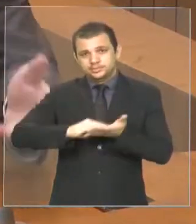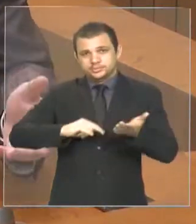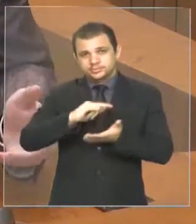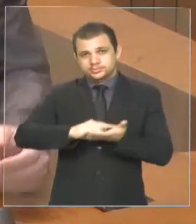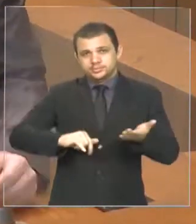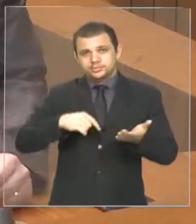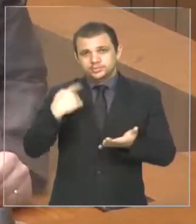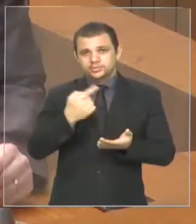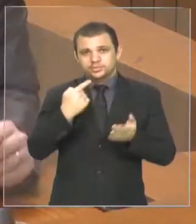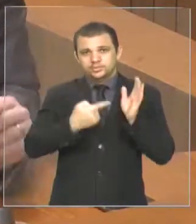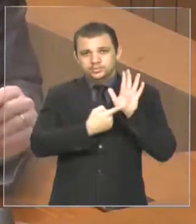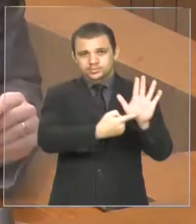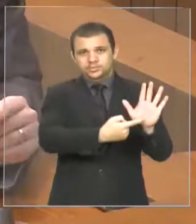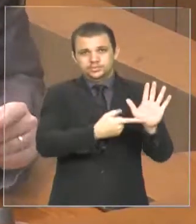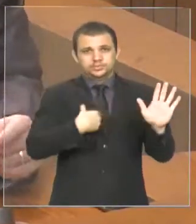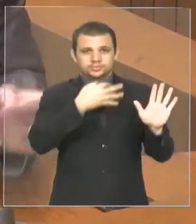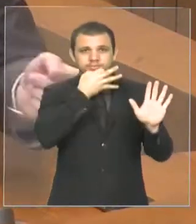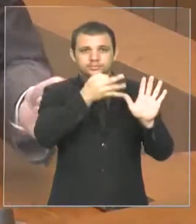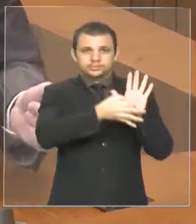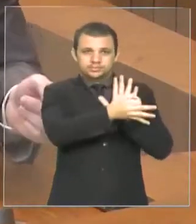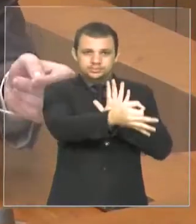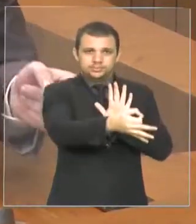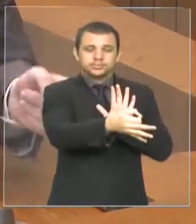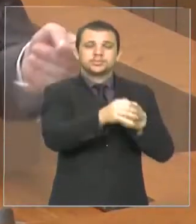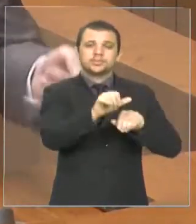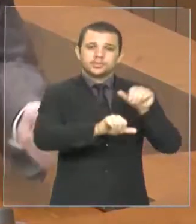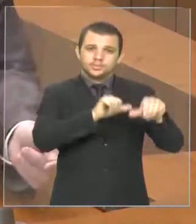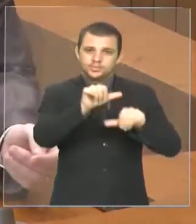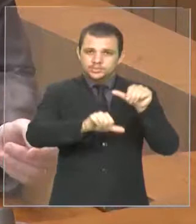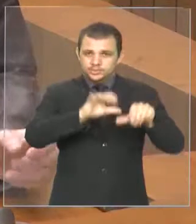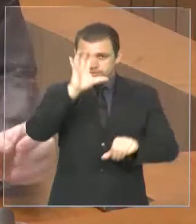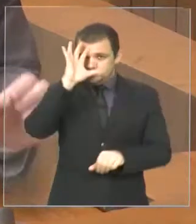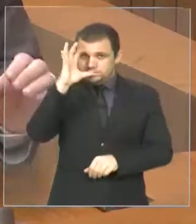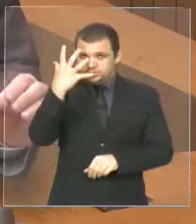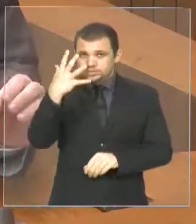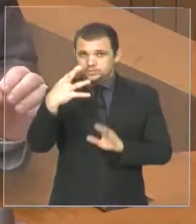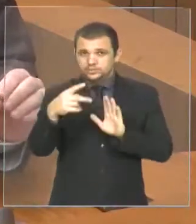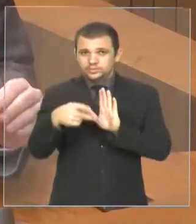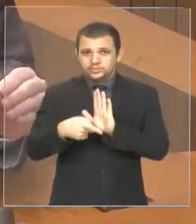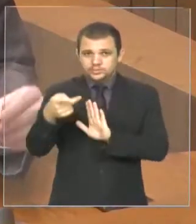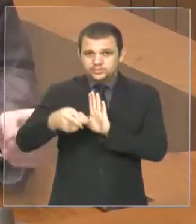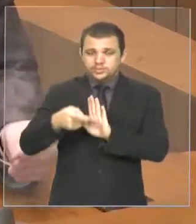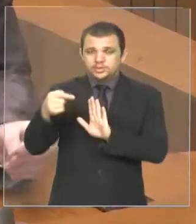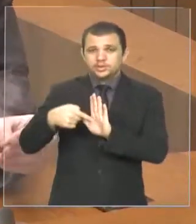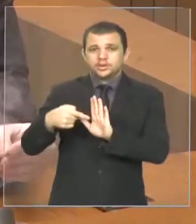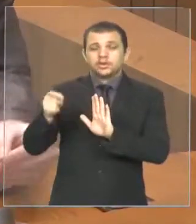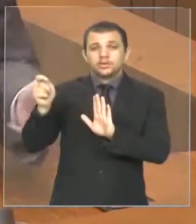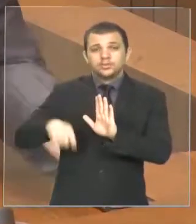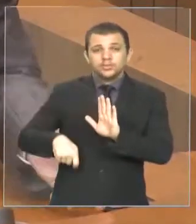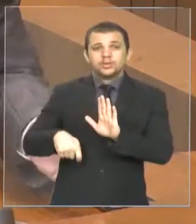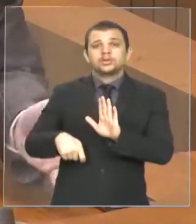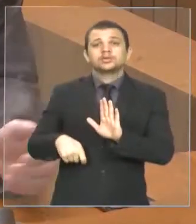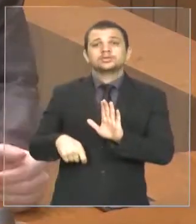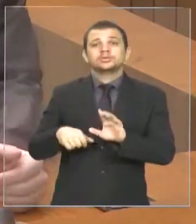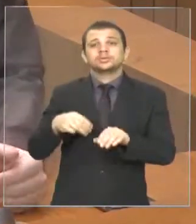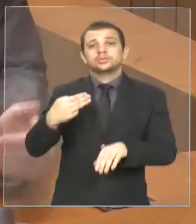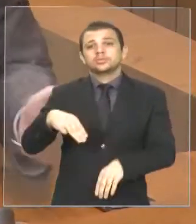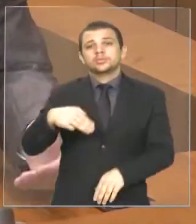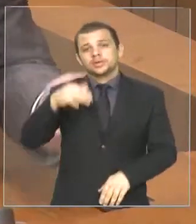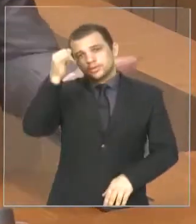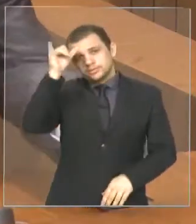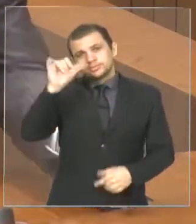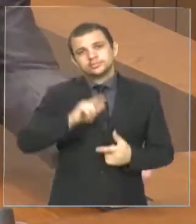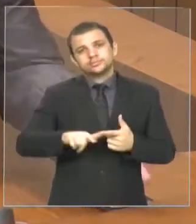nós apresentamos como sugestão de alteração na resolução para que o Maranhão não tenha os prejuízos